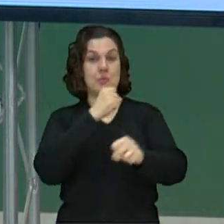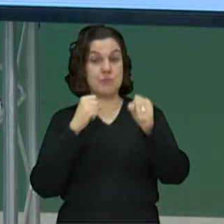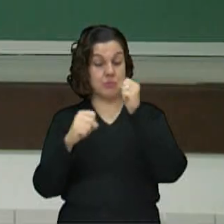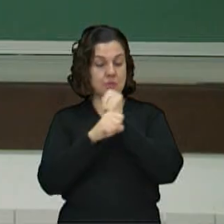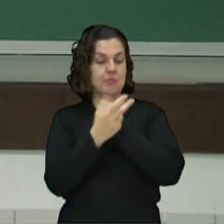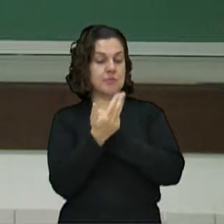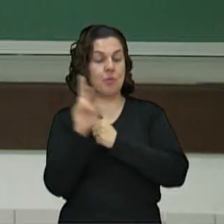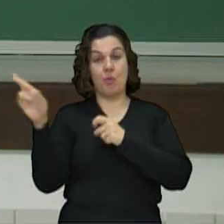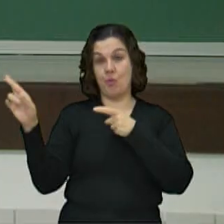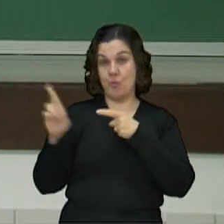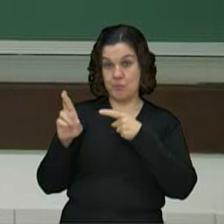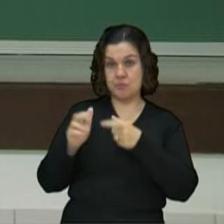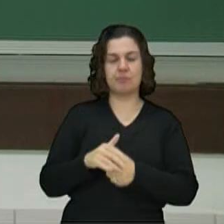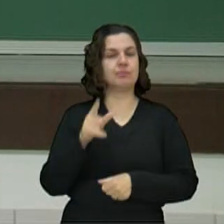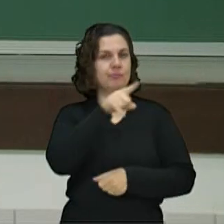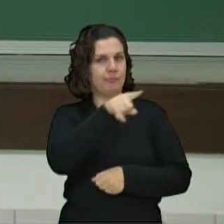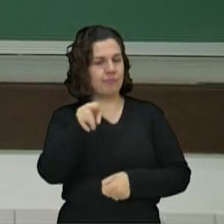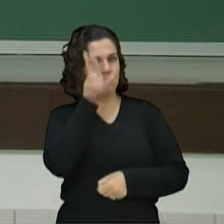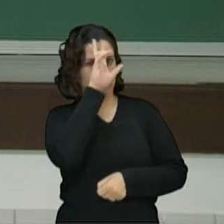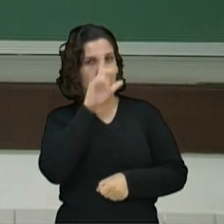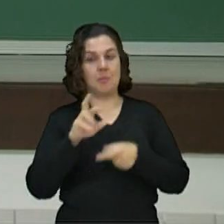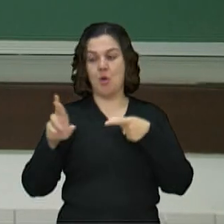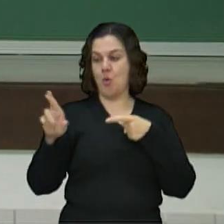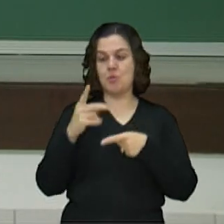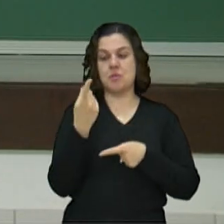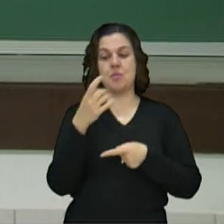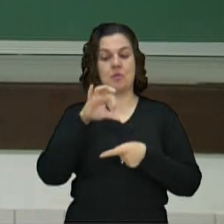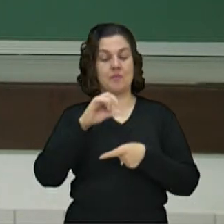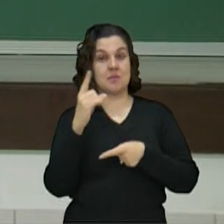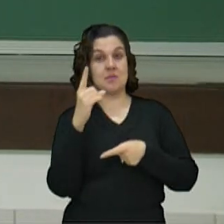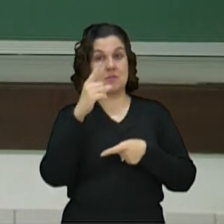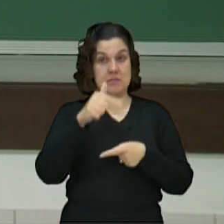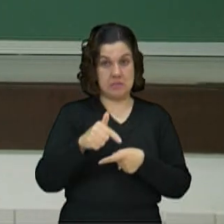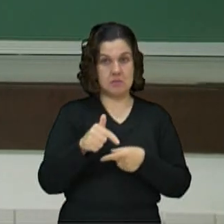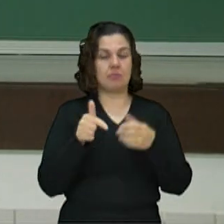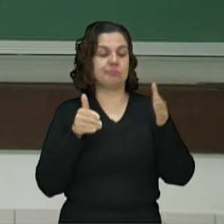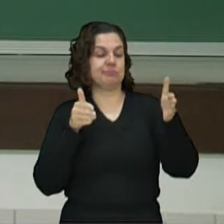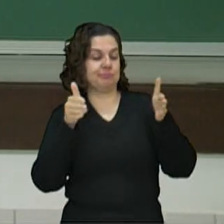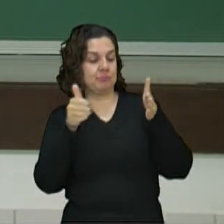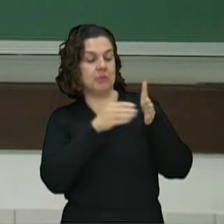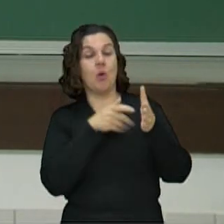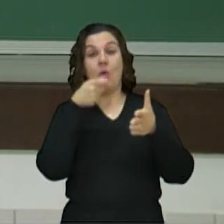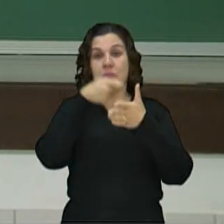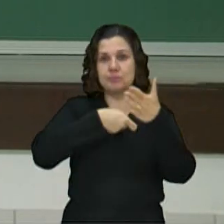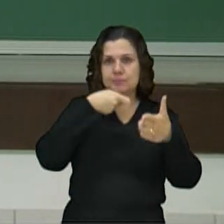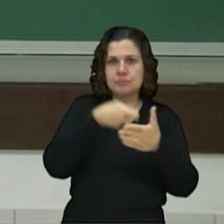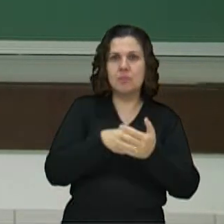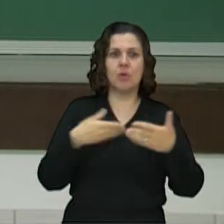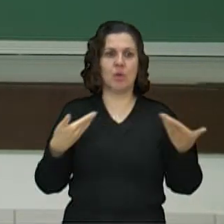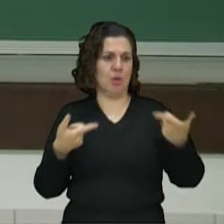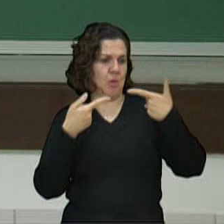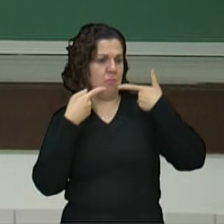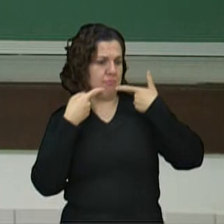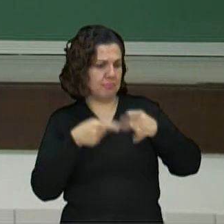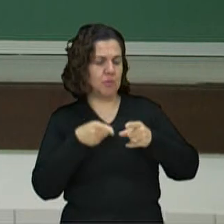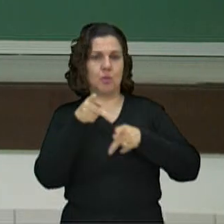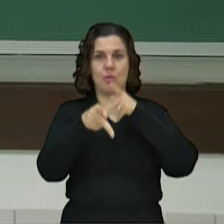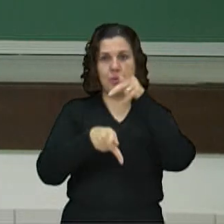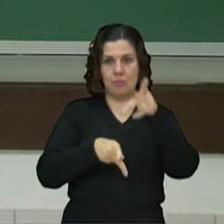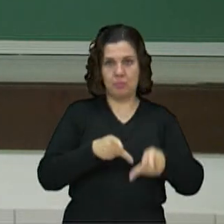Rússia. Lembra? Na Rússia, 1917, exatamente essas contestações